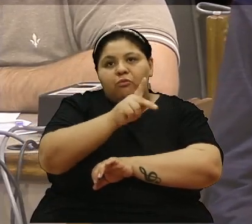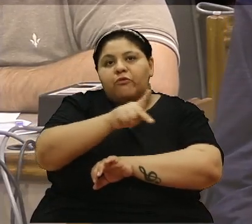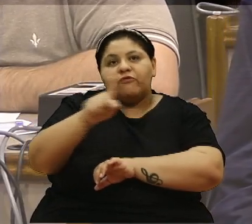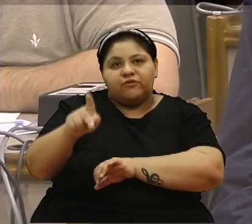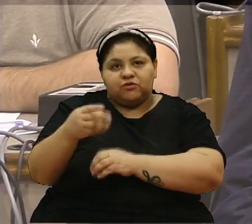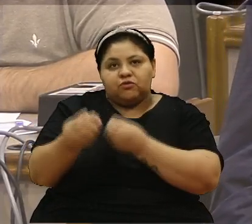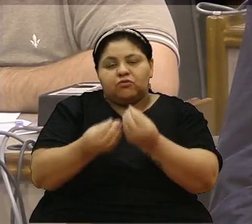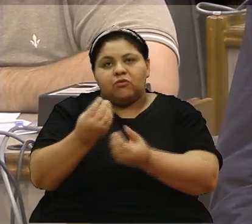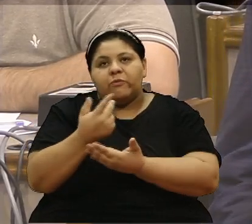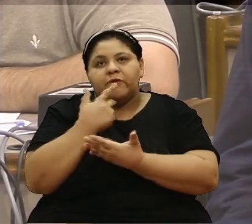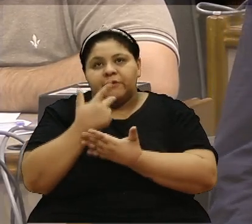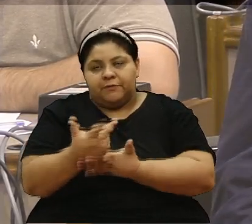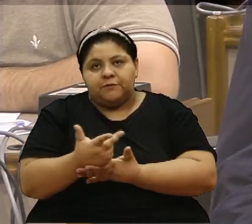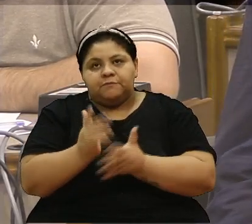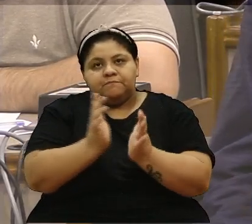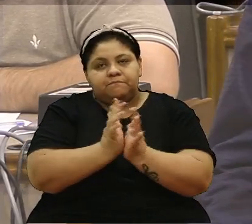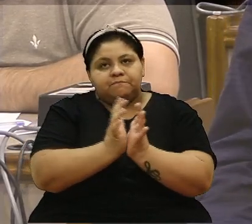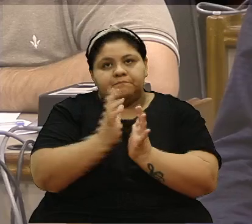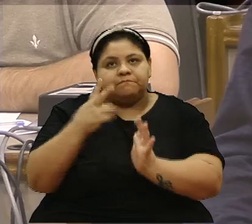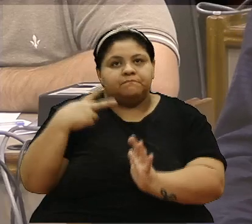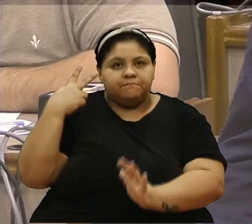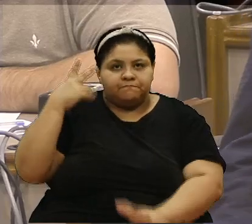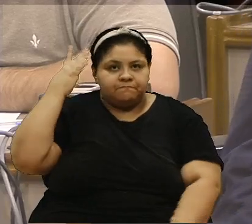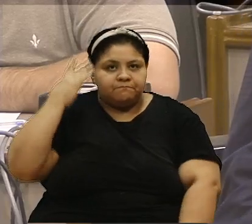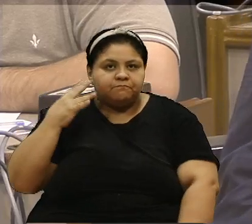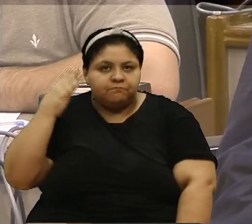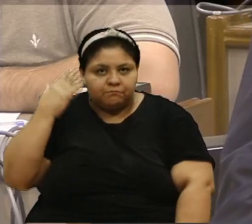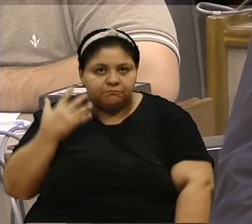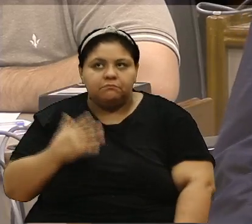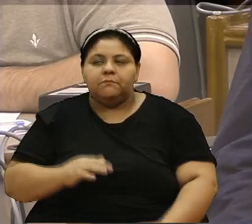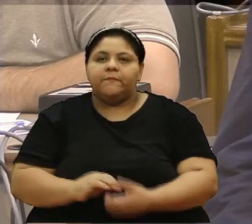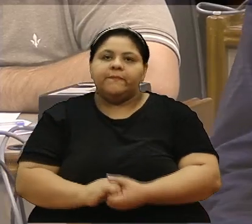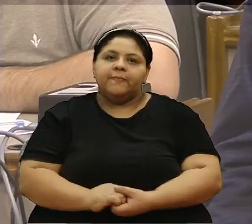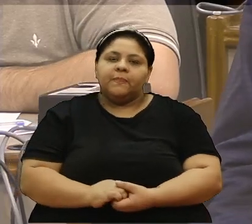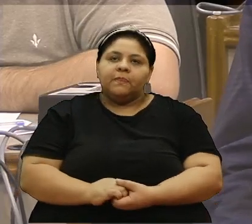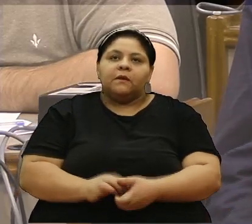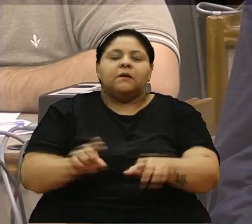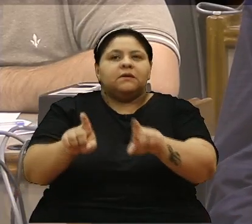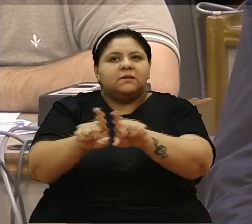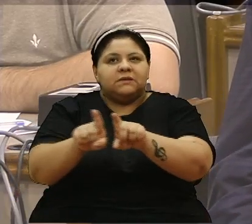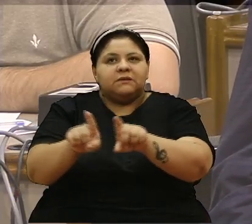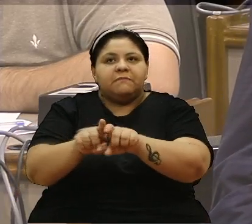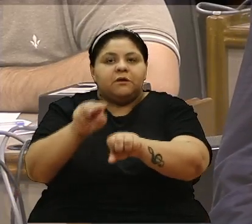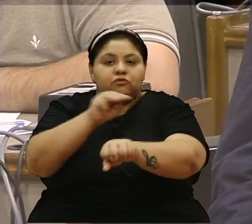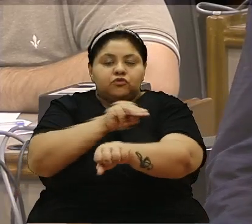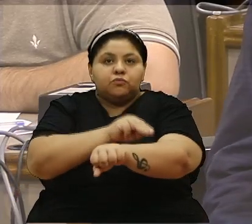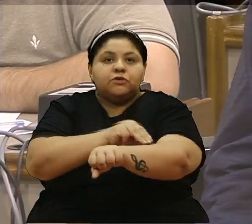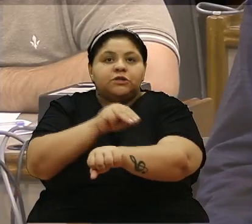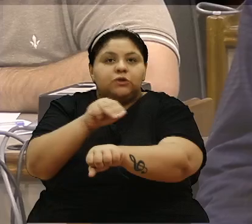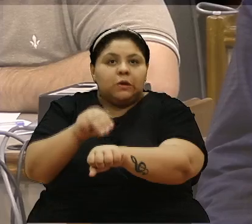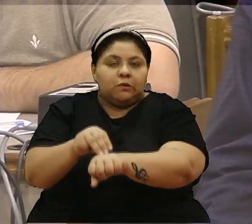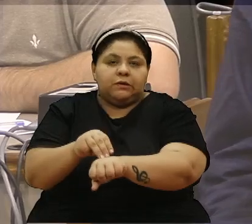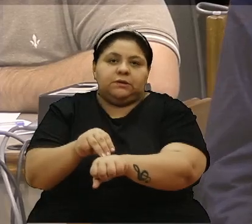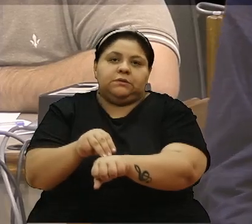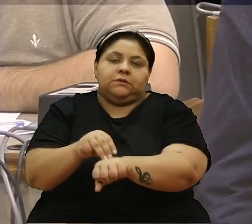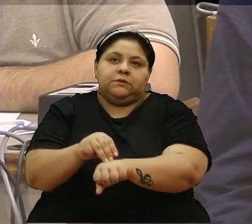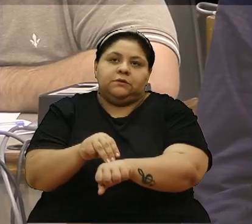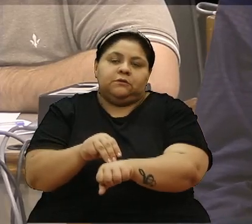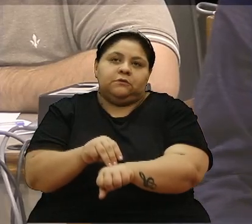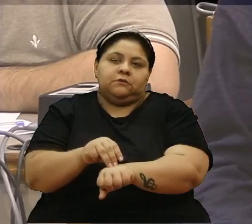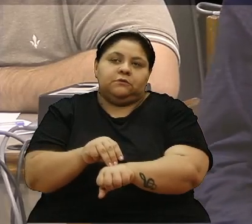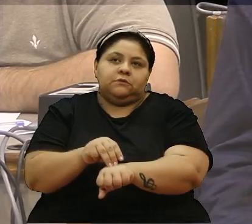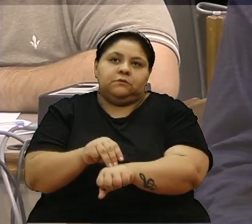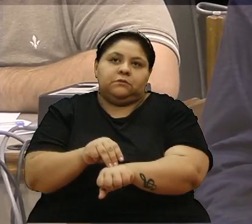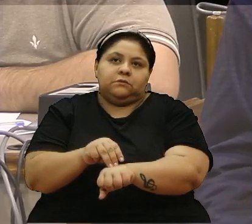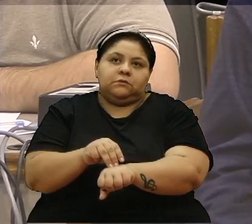bem colocou aqui a colega vereadora Daiane, também os cuidadores, né? As questões